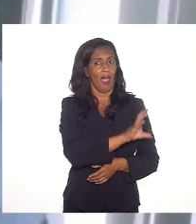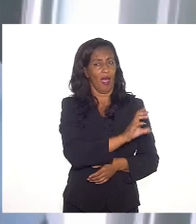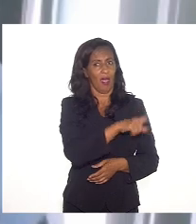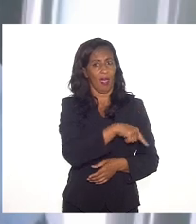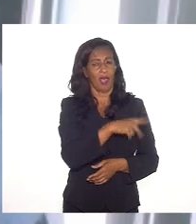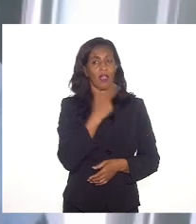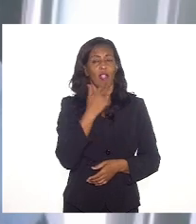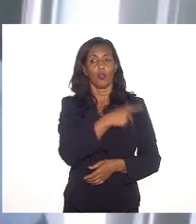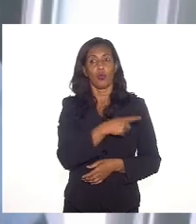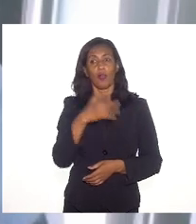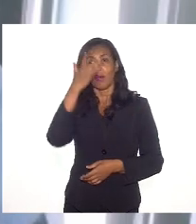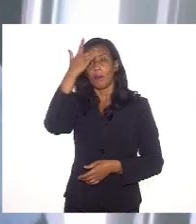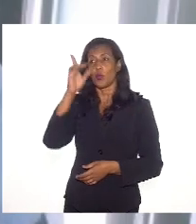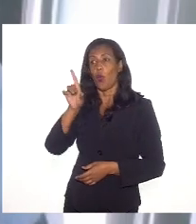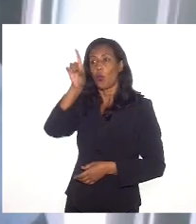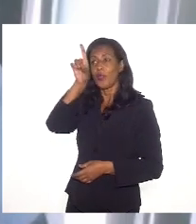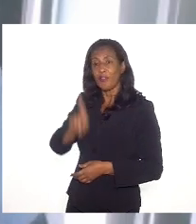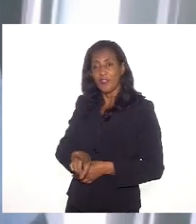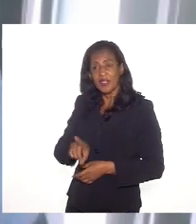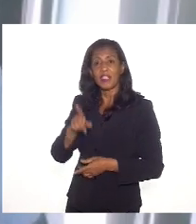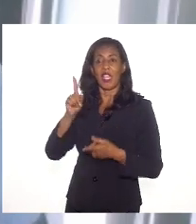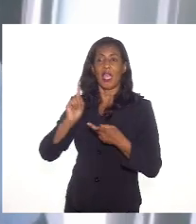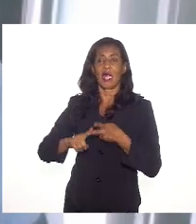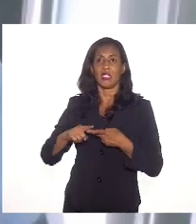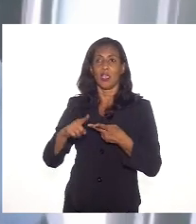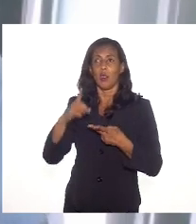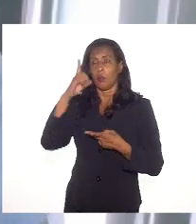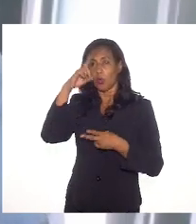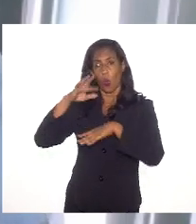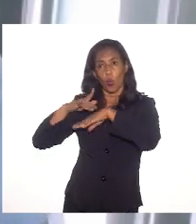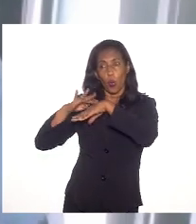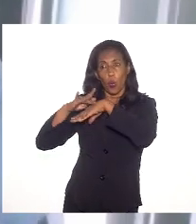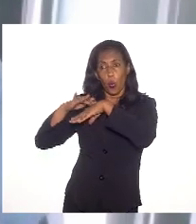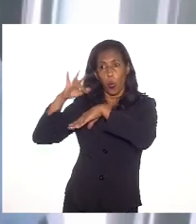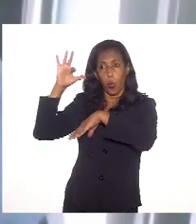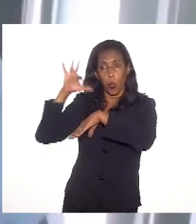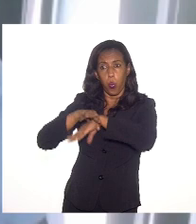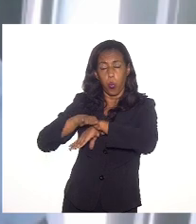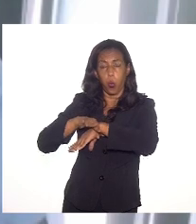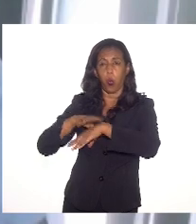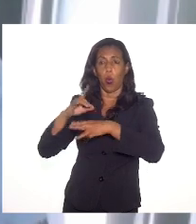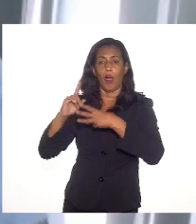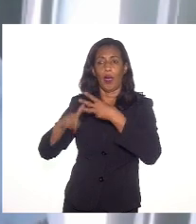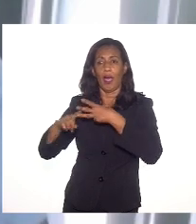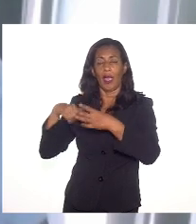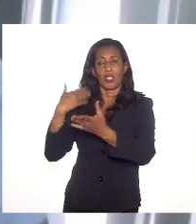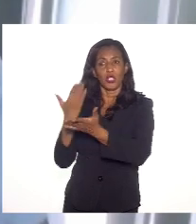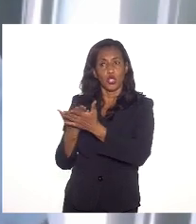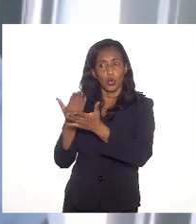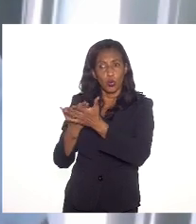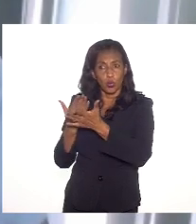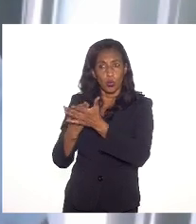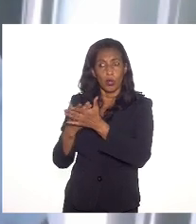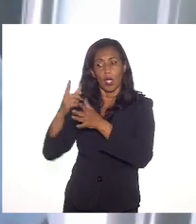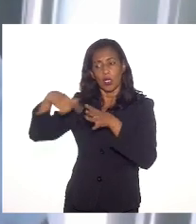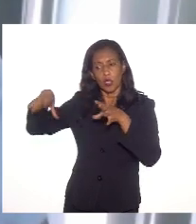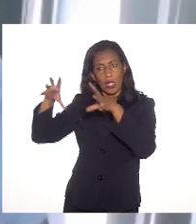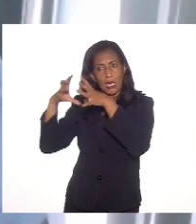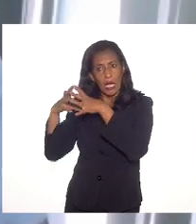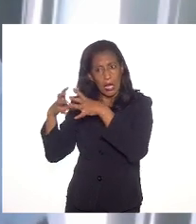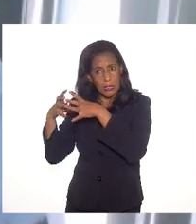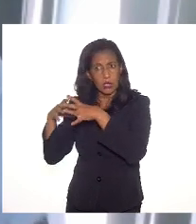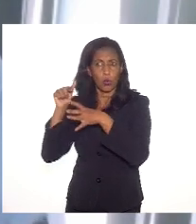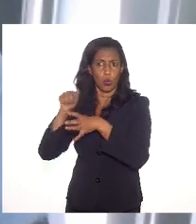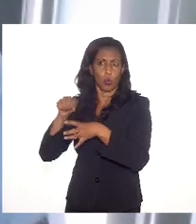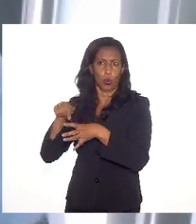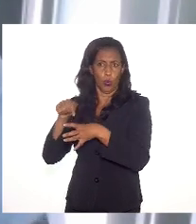por exemplo, para pessoas com deficiência, doenças crônicas, estudantes. Não se trata, portanto, de um projeto para propor a implantação de Tarifa Zero no